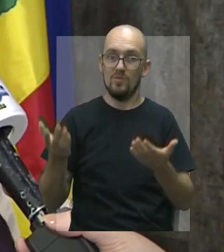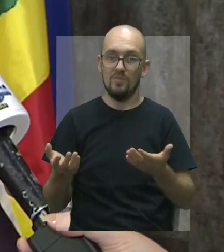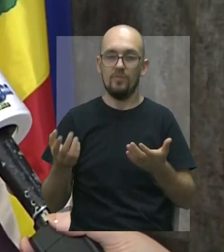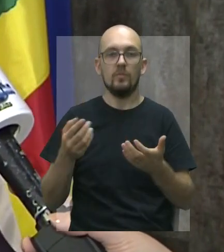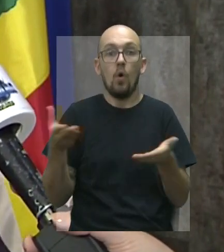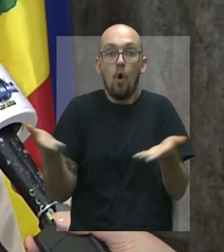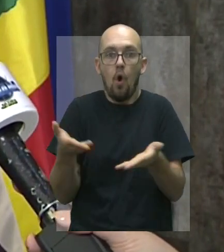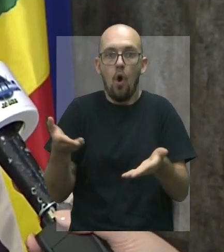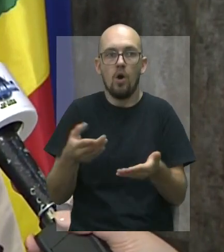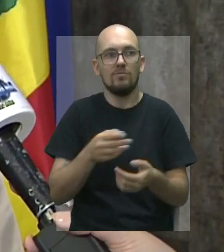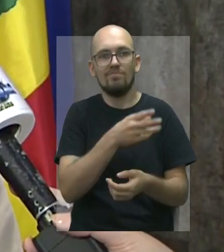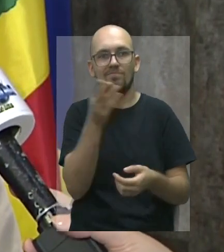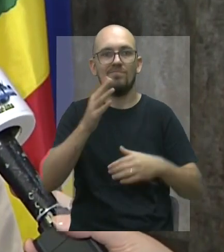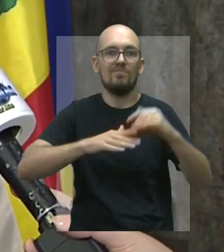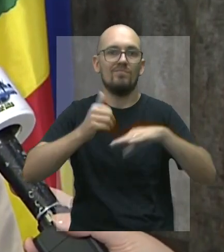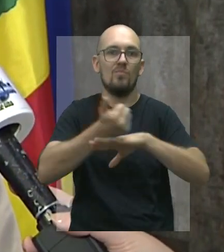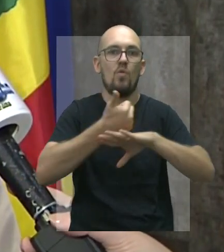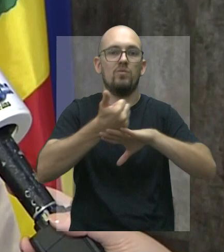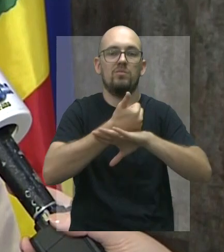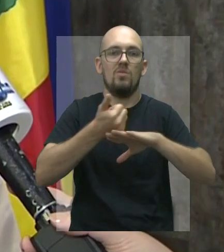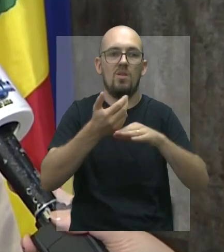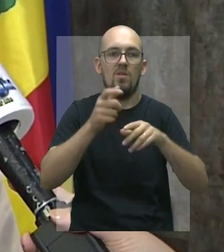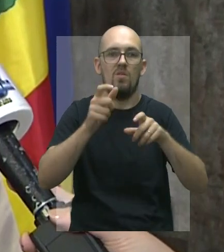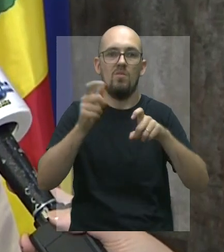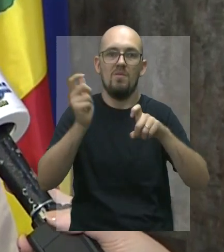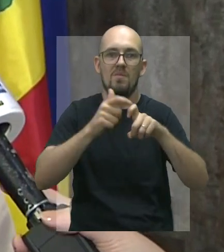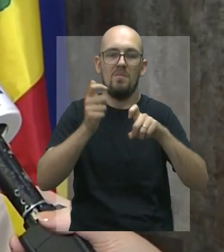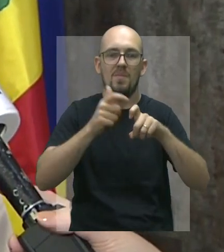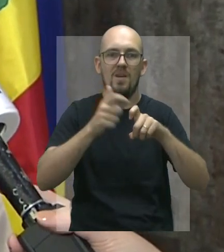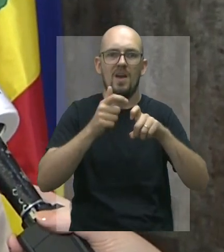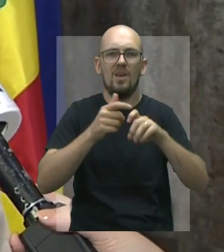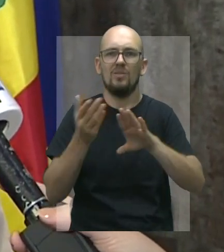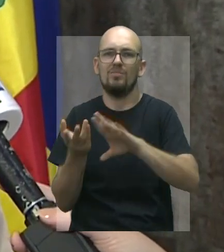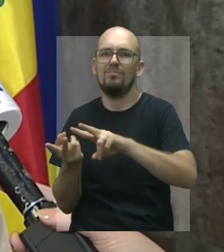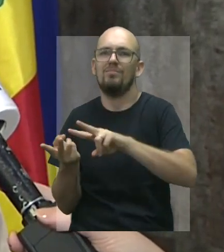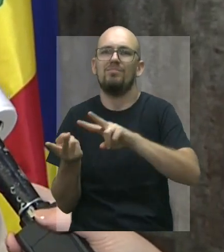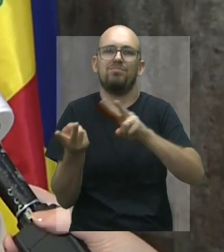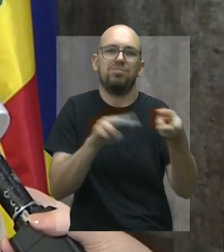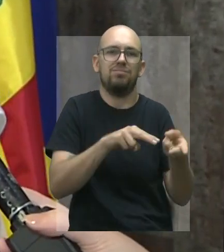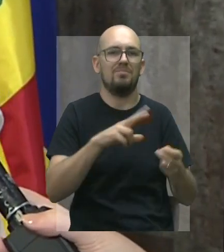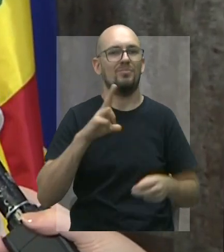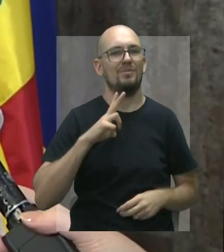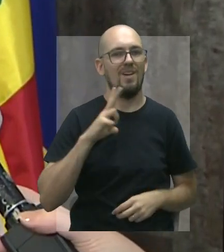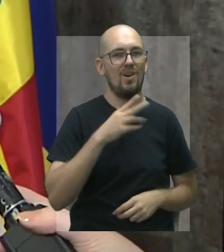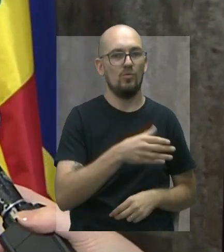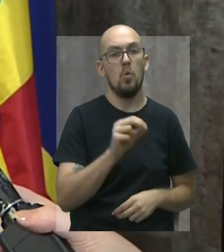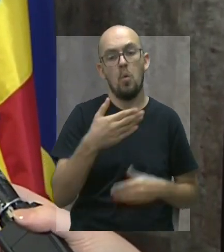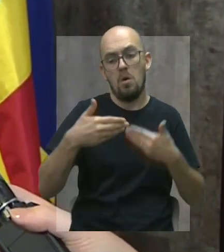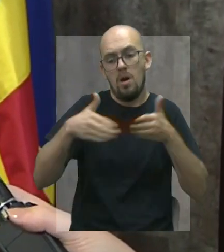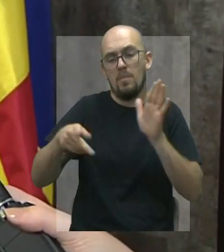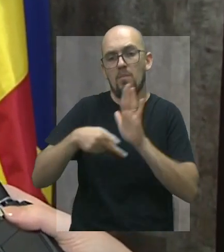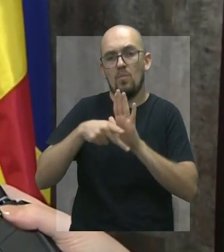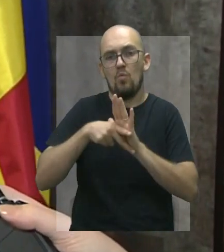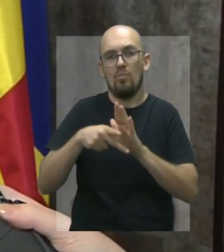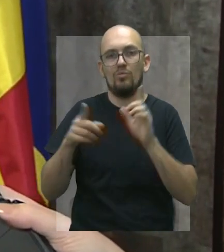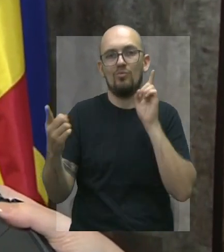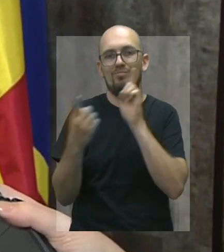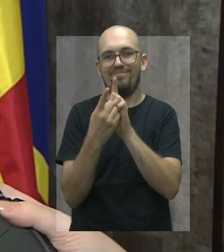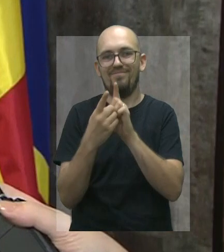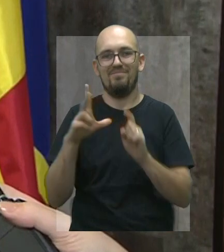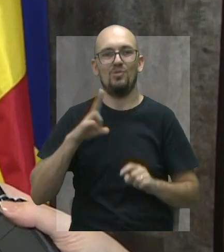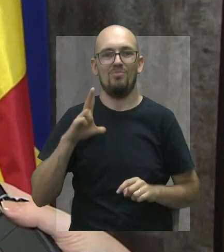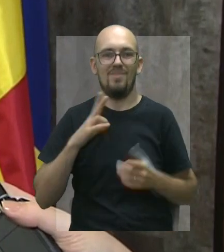profissionais procuram mais os planos de saúde privados ou abertura de consultórios ou trabalhar